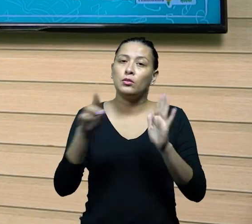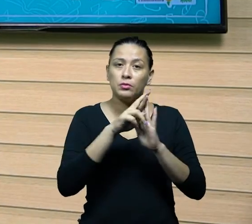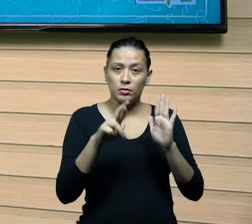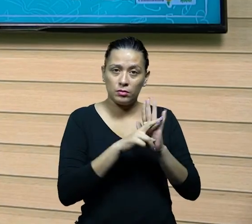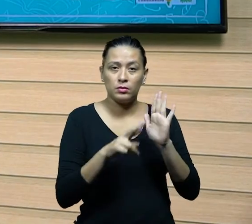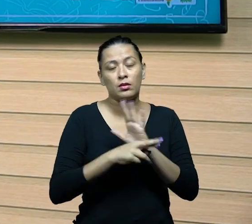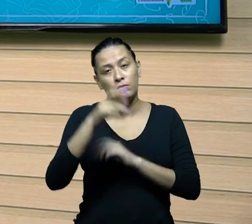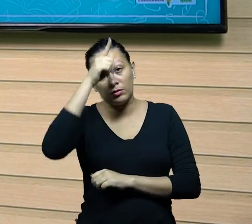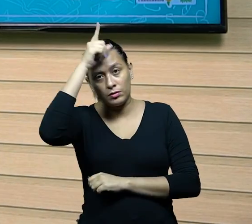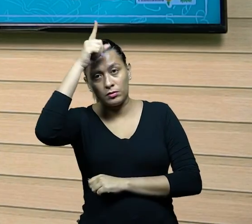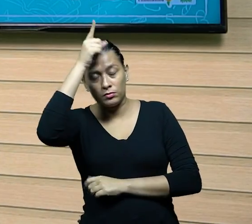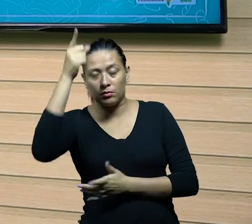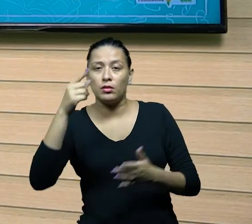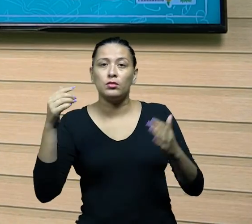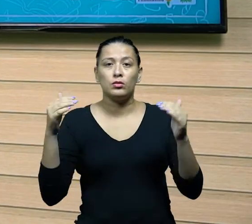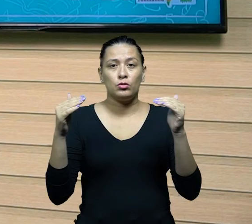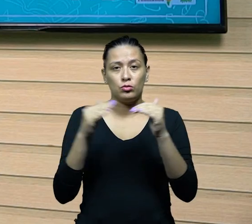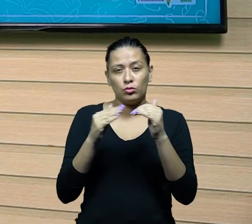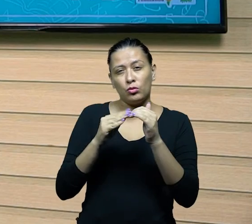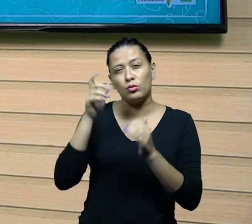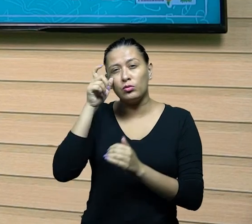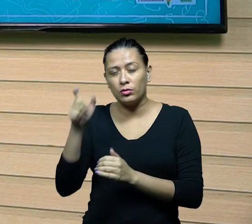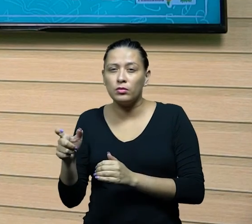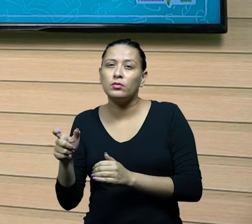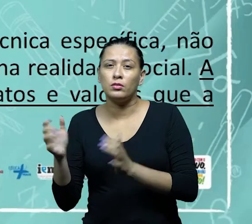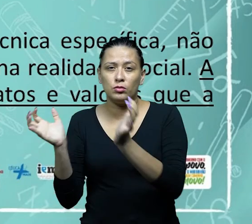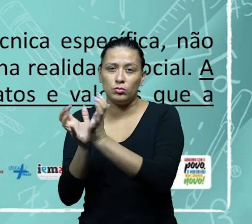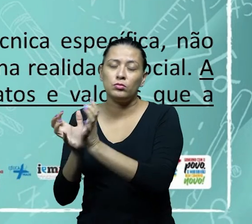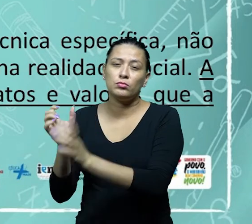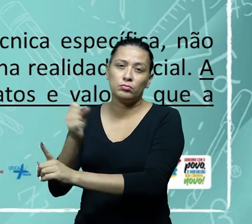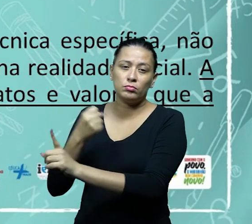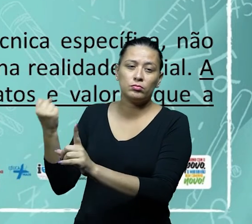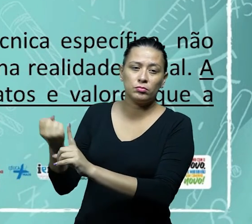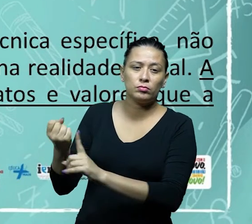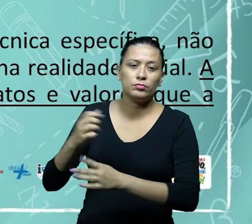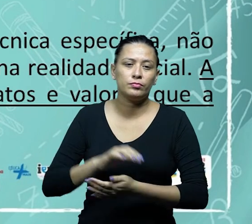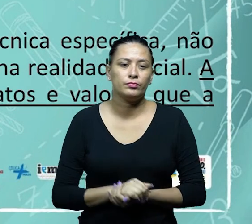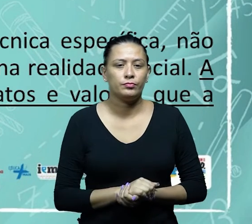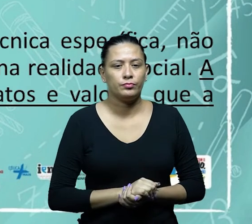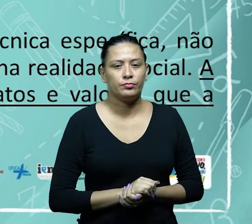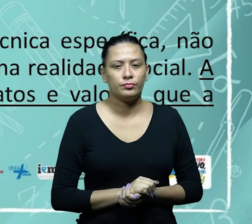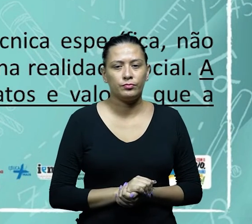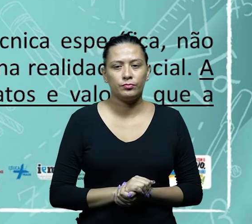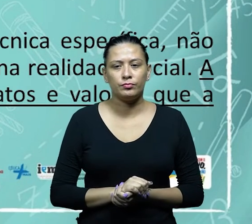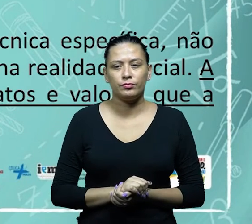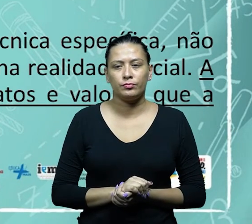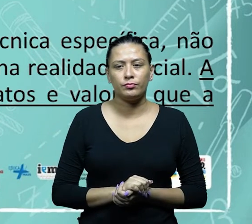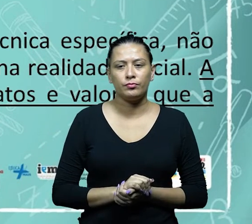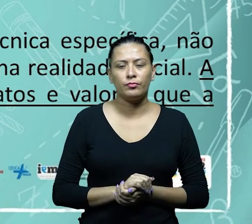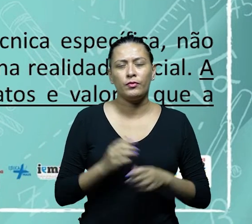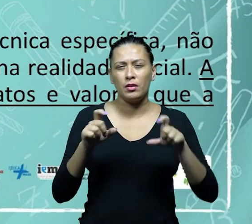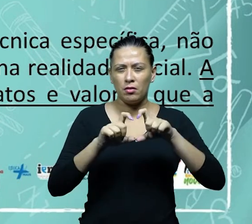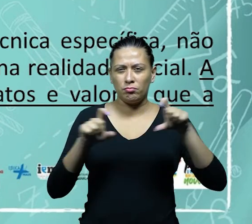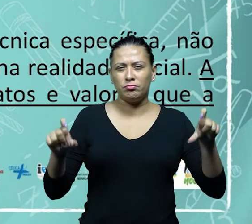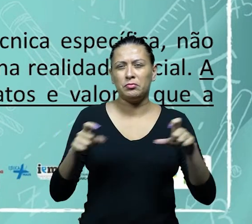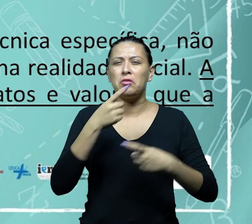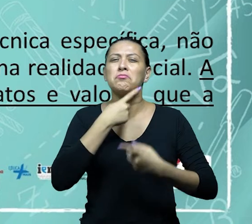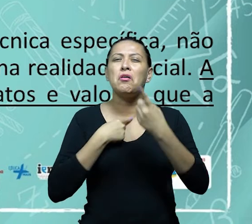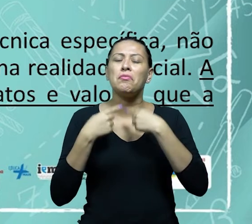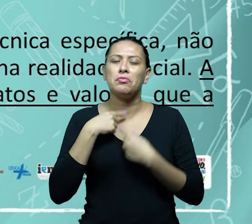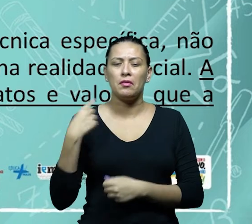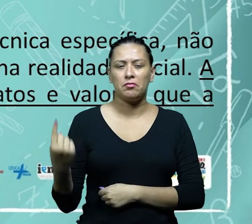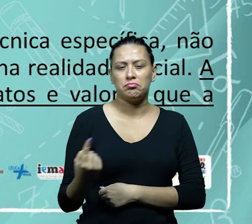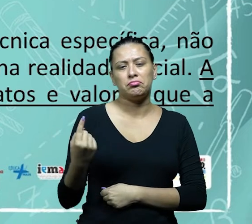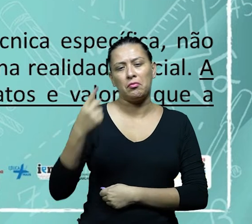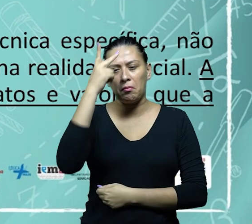estabelecidas de acordo com o interesse sociais né a atividade não constitui como outrora a